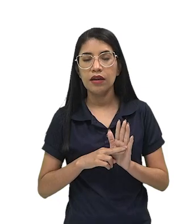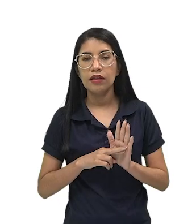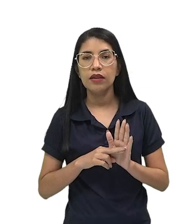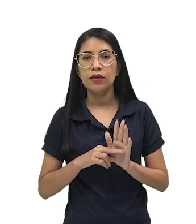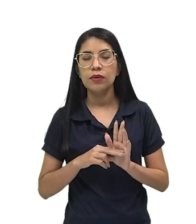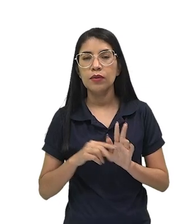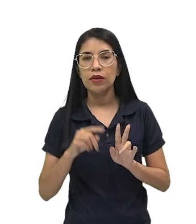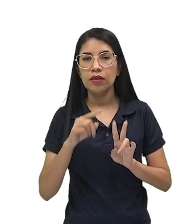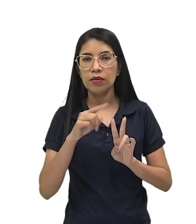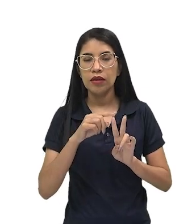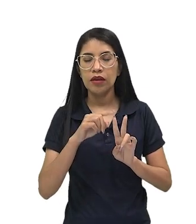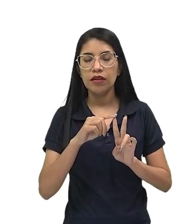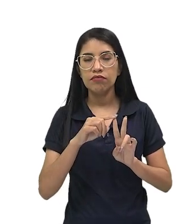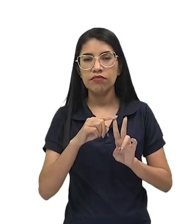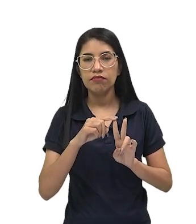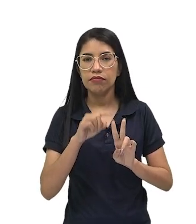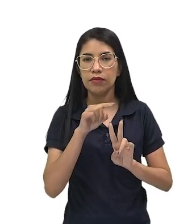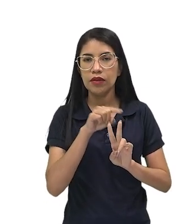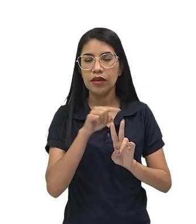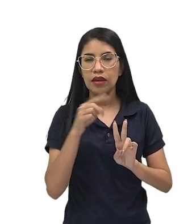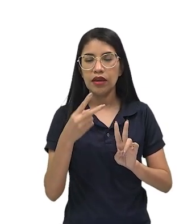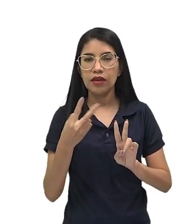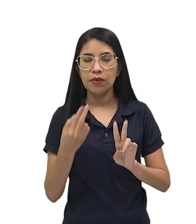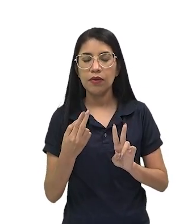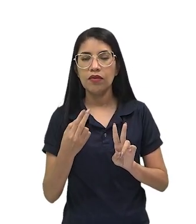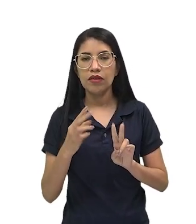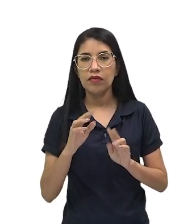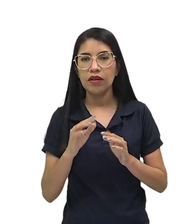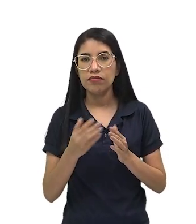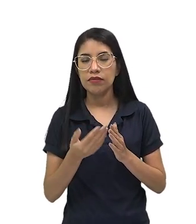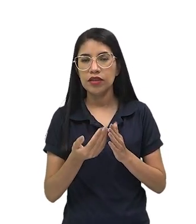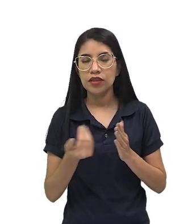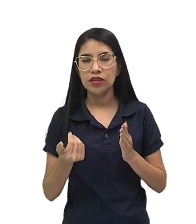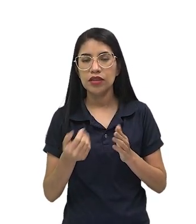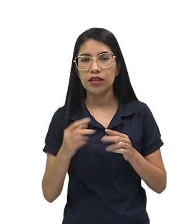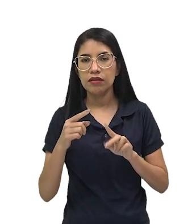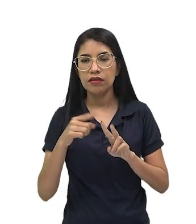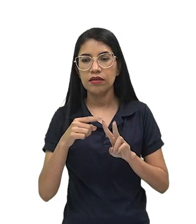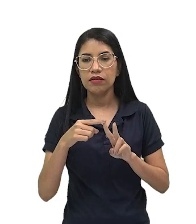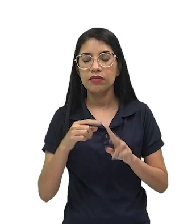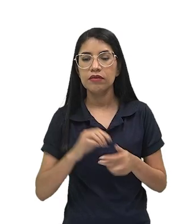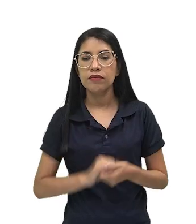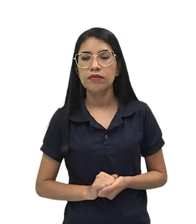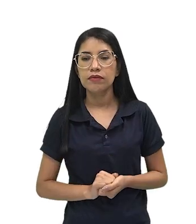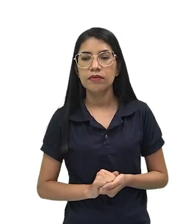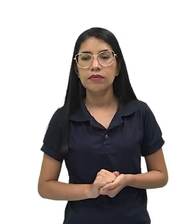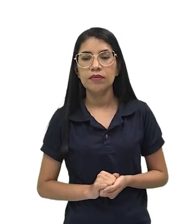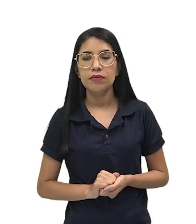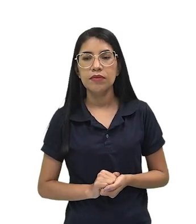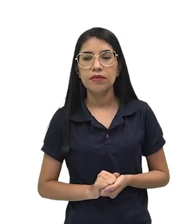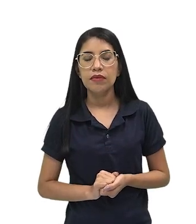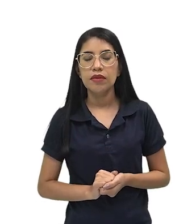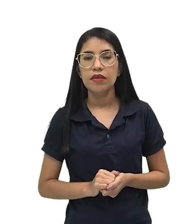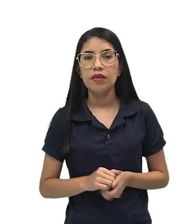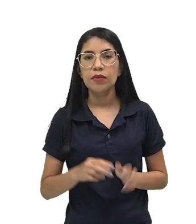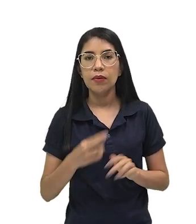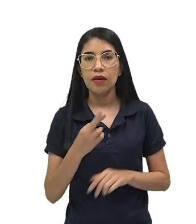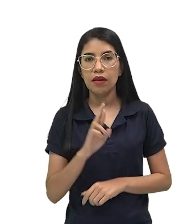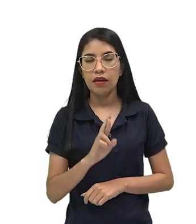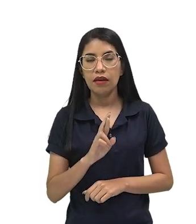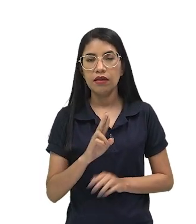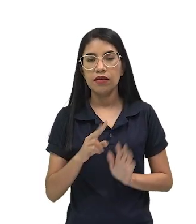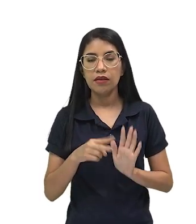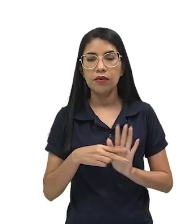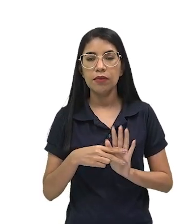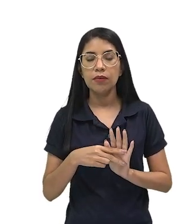para fora. Ó. Olha só. Então, está aqui. Olha o raio desse problema. Ah, não, é metro. Beleza, deixa eu voltar aqui.